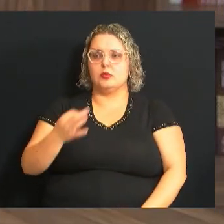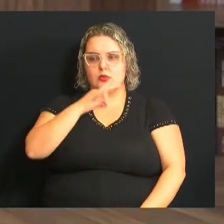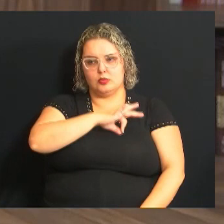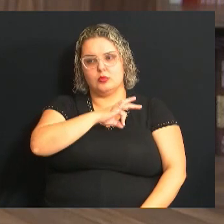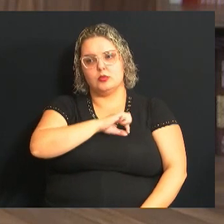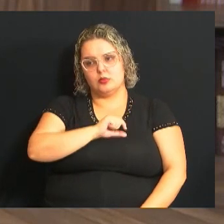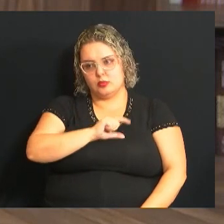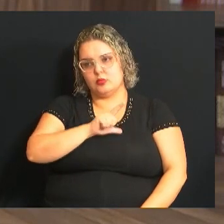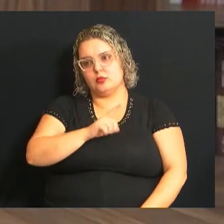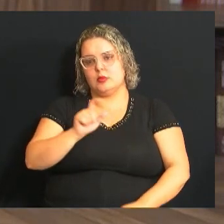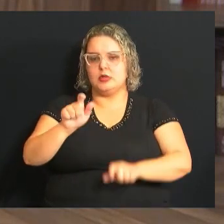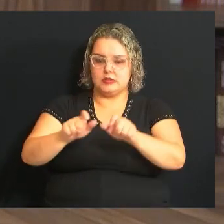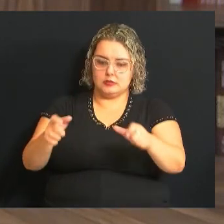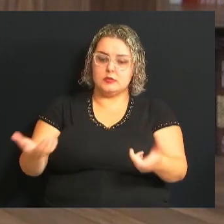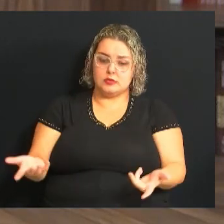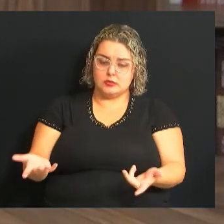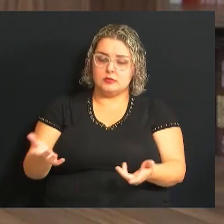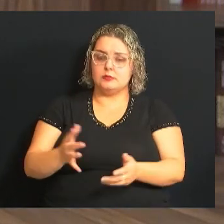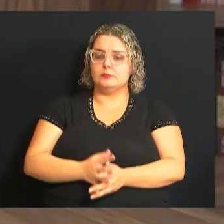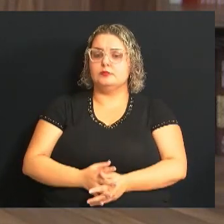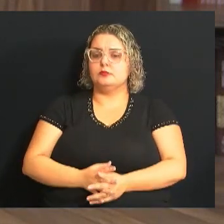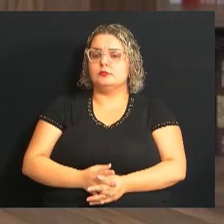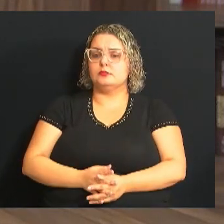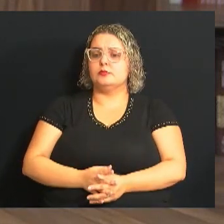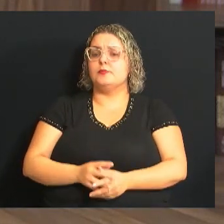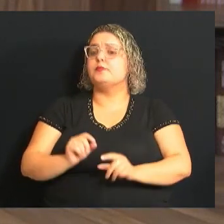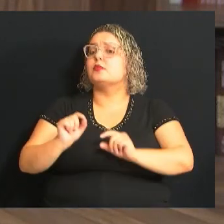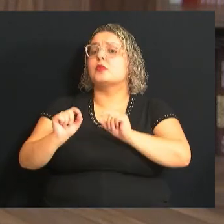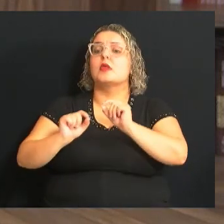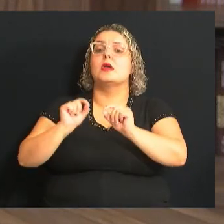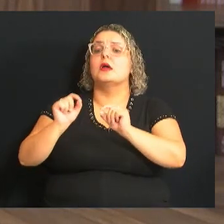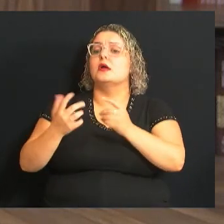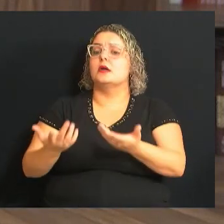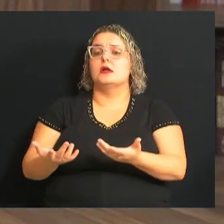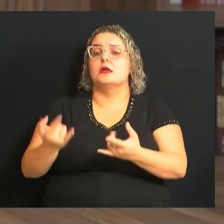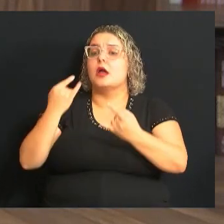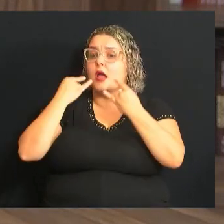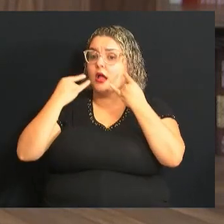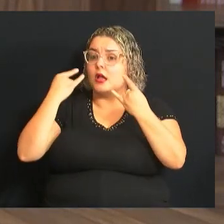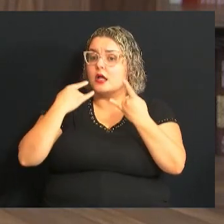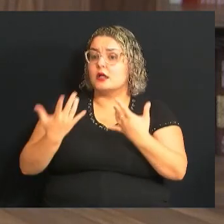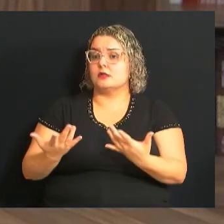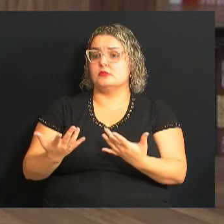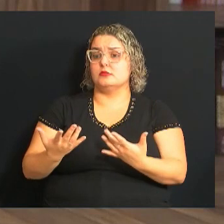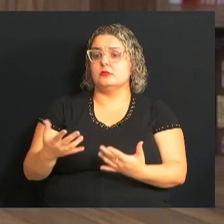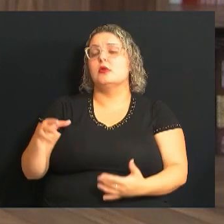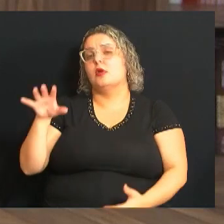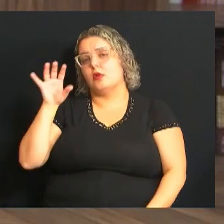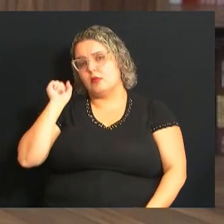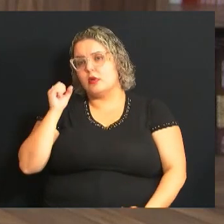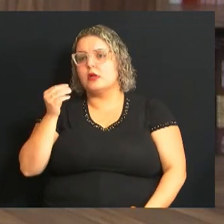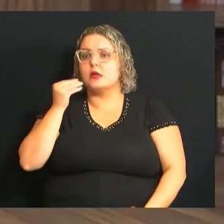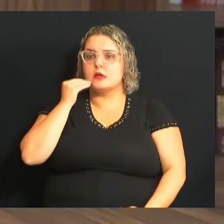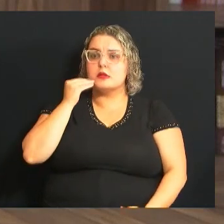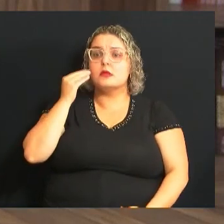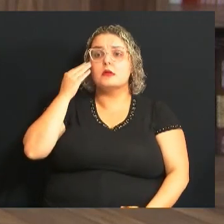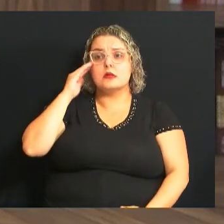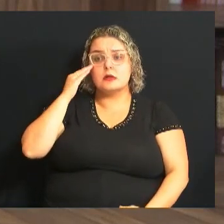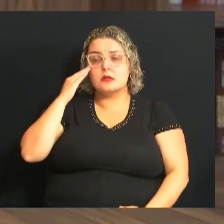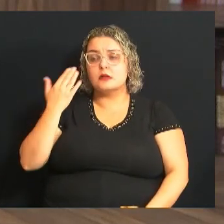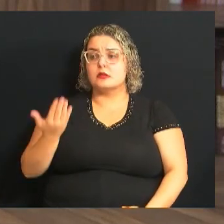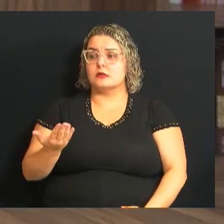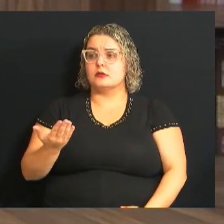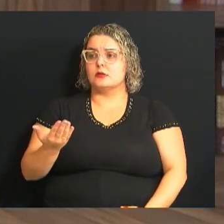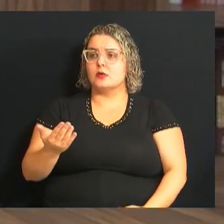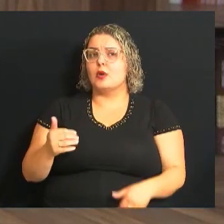dessas pessoas. E quem ficou aí interessado nessa questão, ouviu aí, está tentando entender